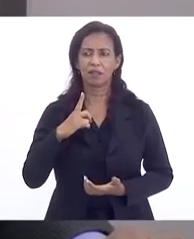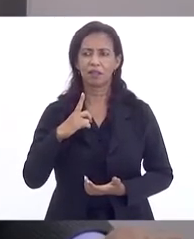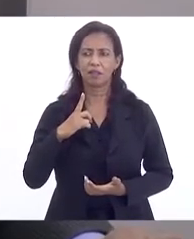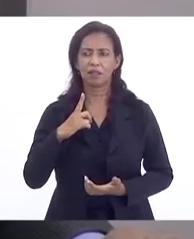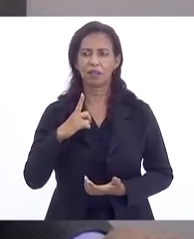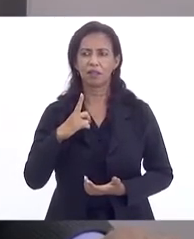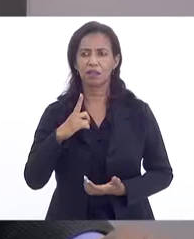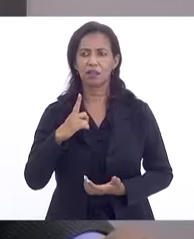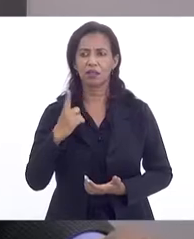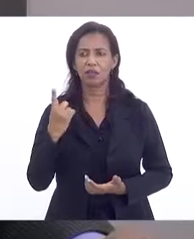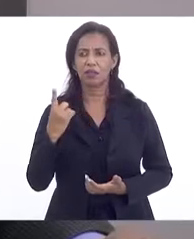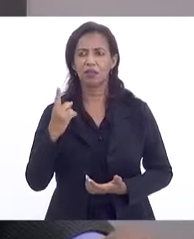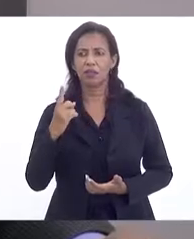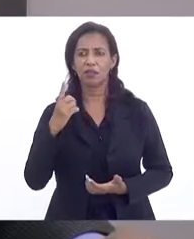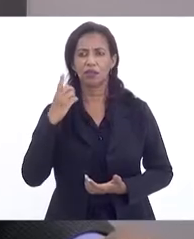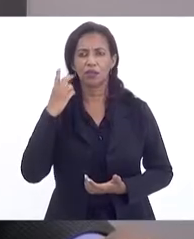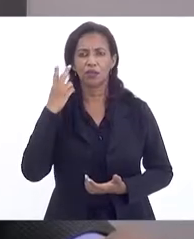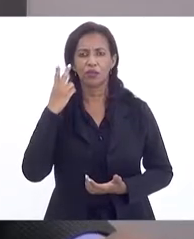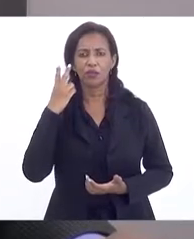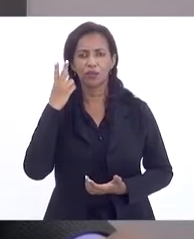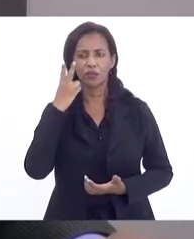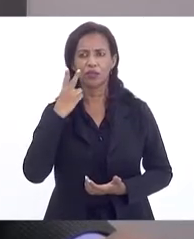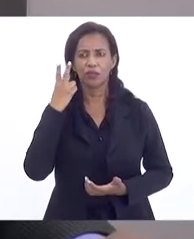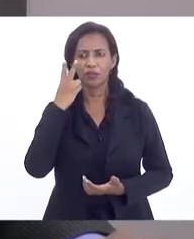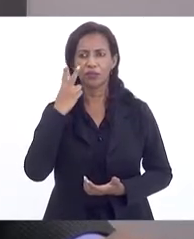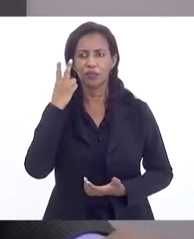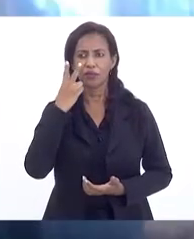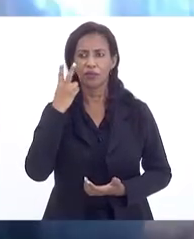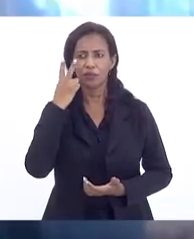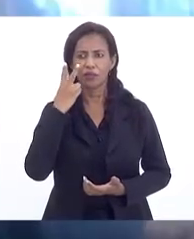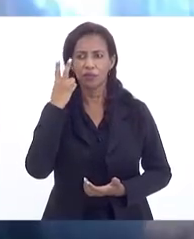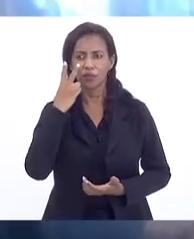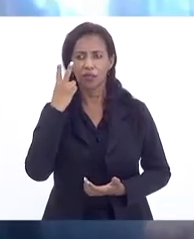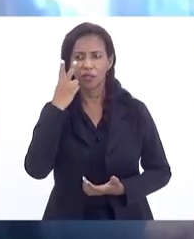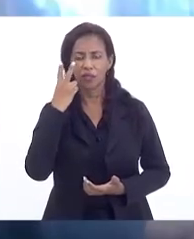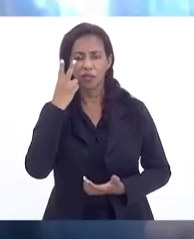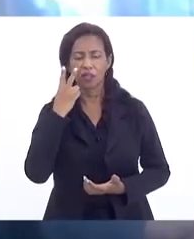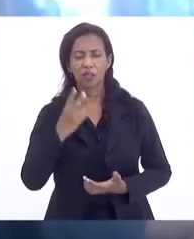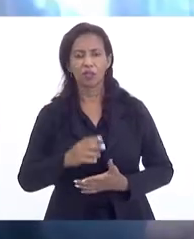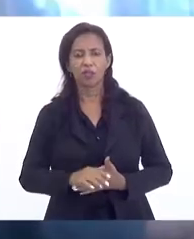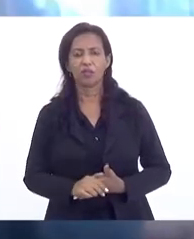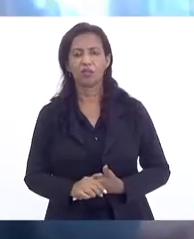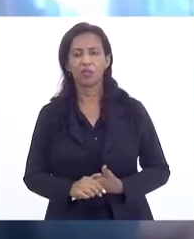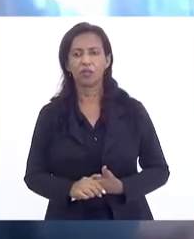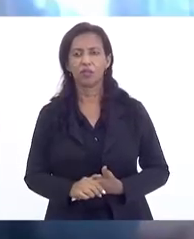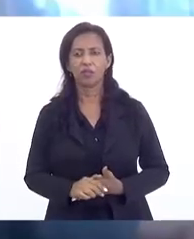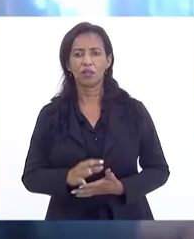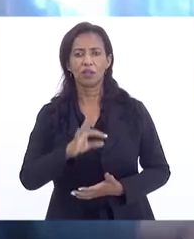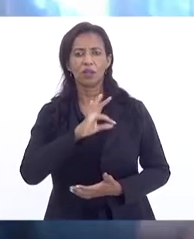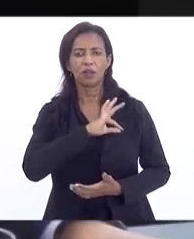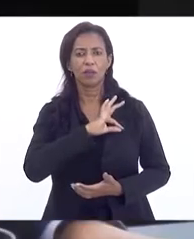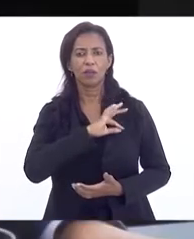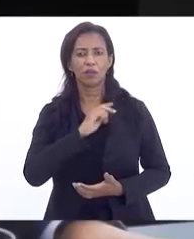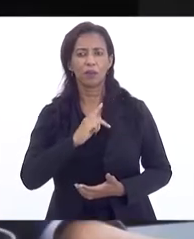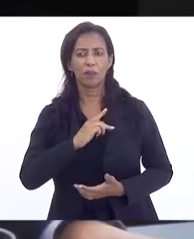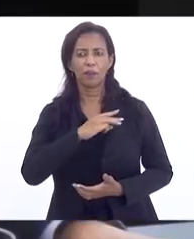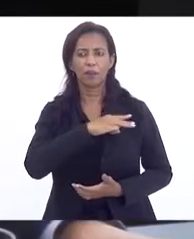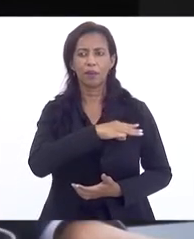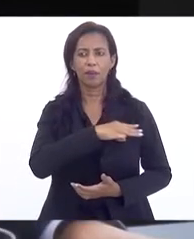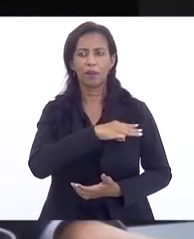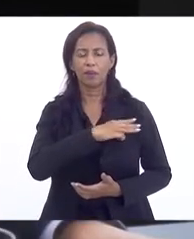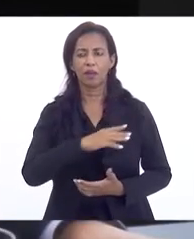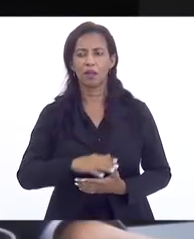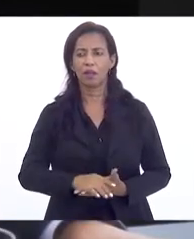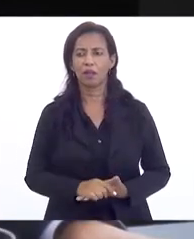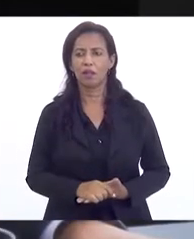claro. Houve. Uma invasão. Aquele vereador que é policial militar, Gabriel, invadiu